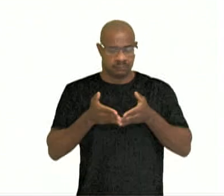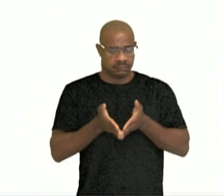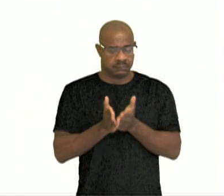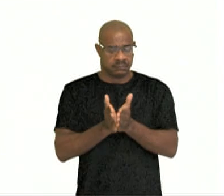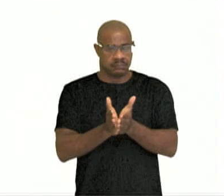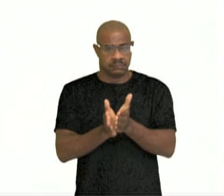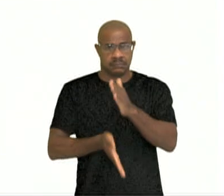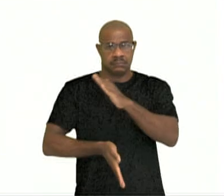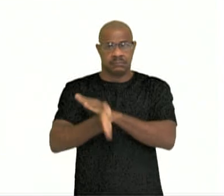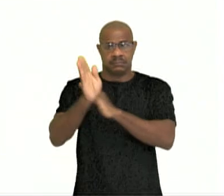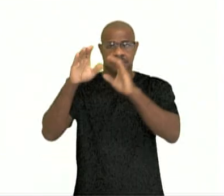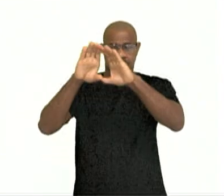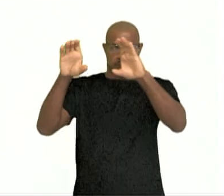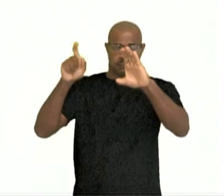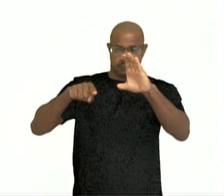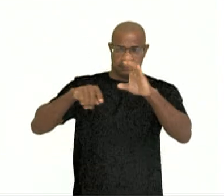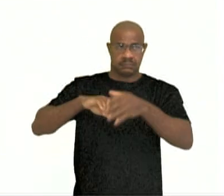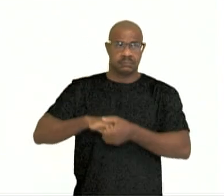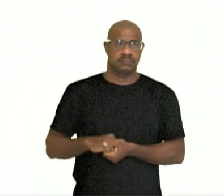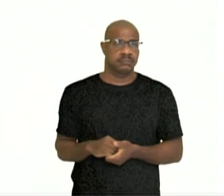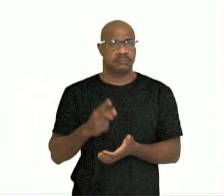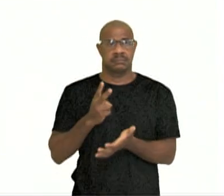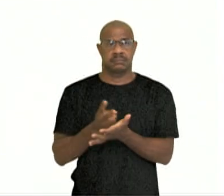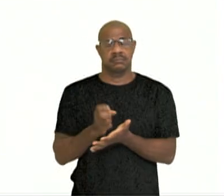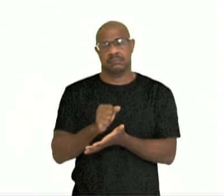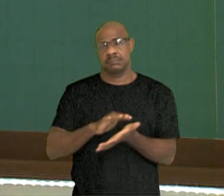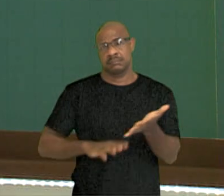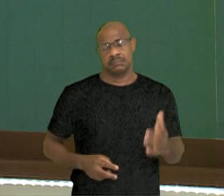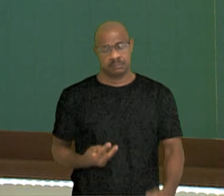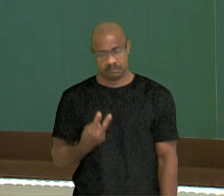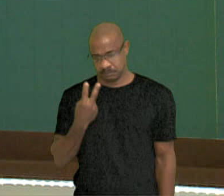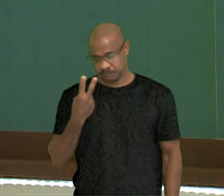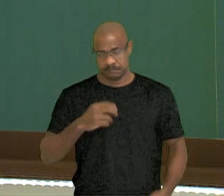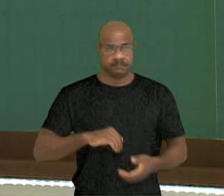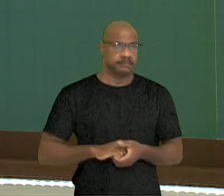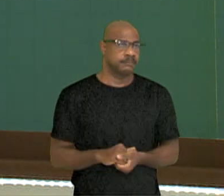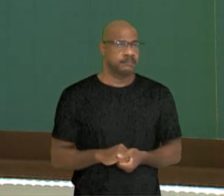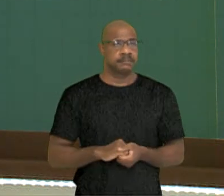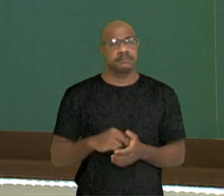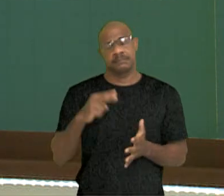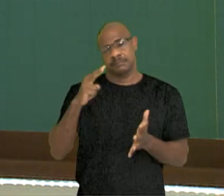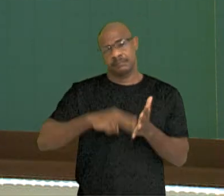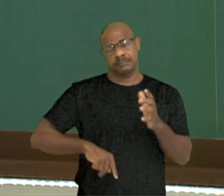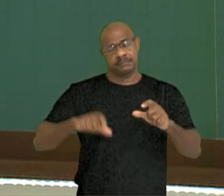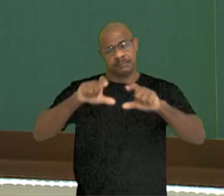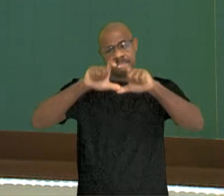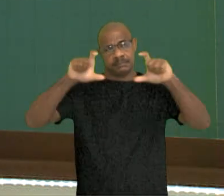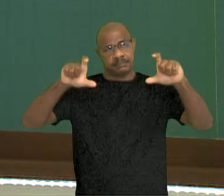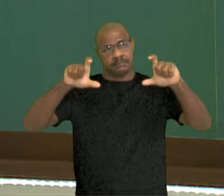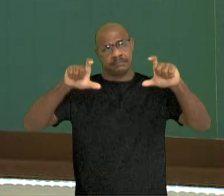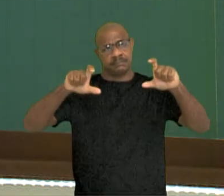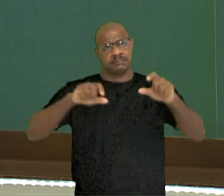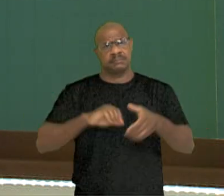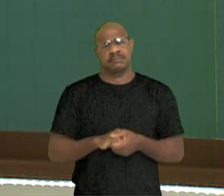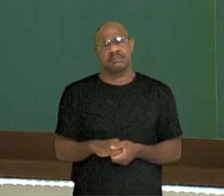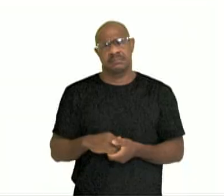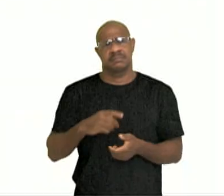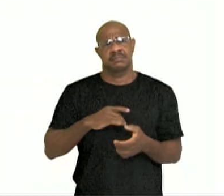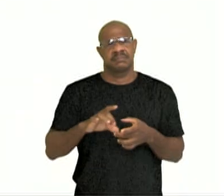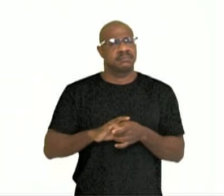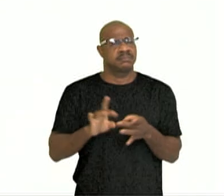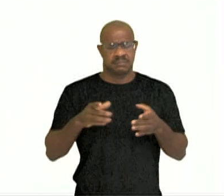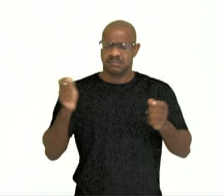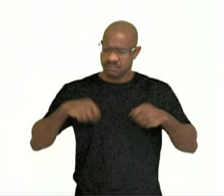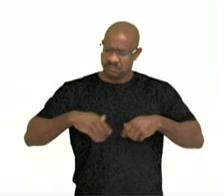céu. Continuando agora para a atividade 2. Releia os trechos. Fidal, que me deixeis embarcar,